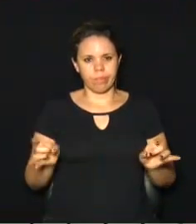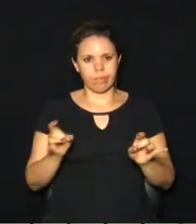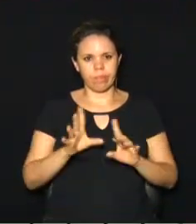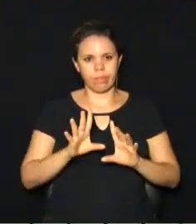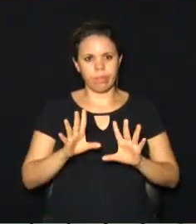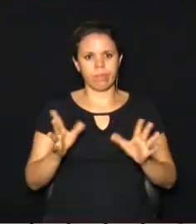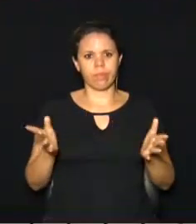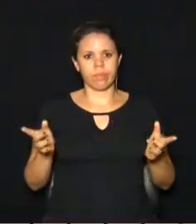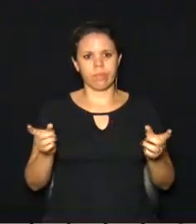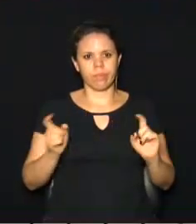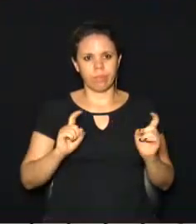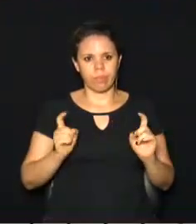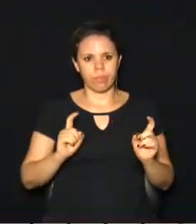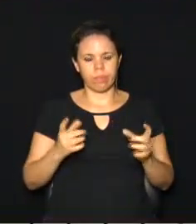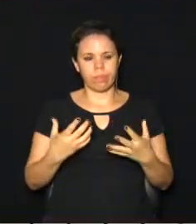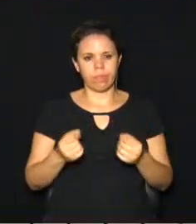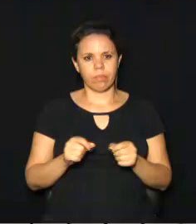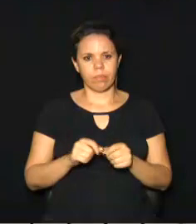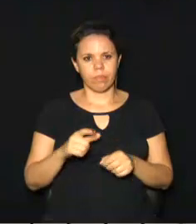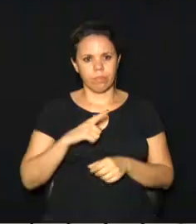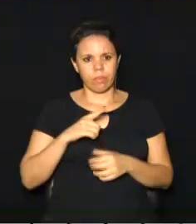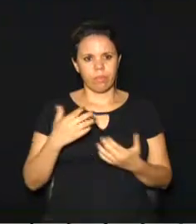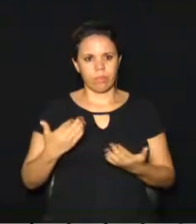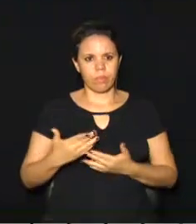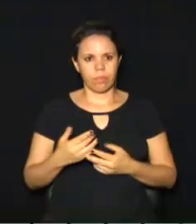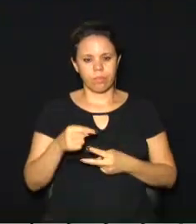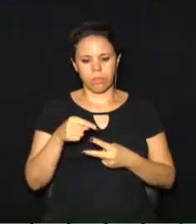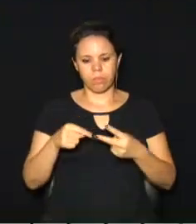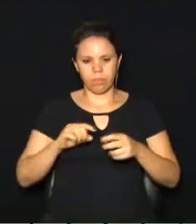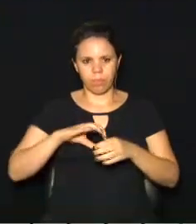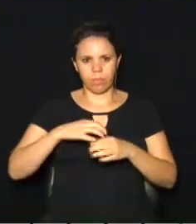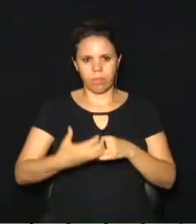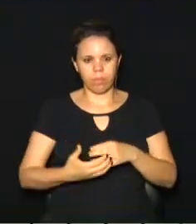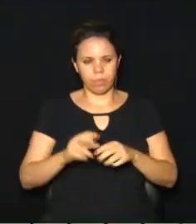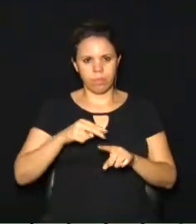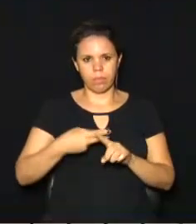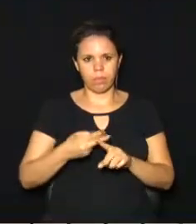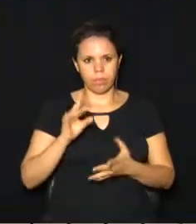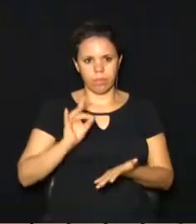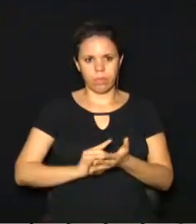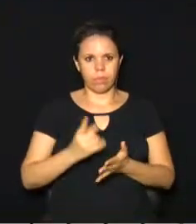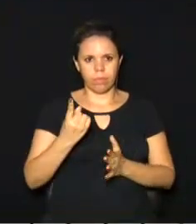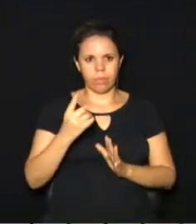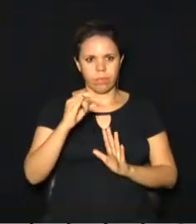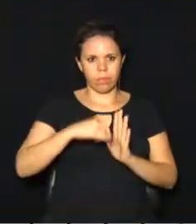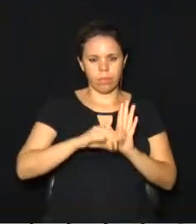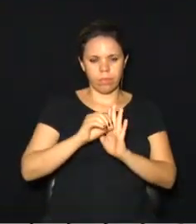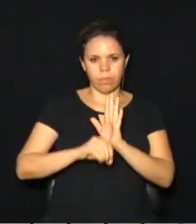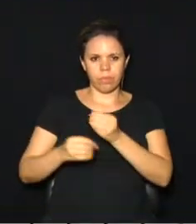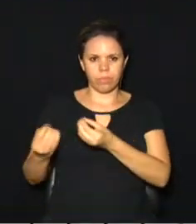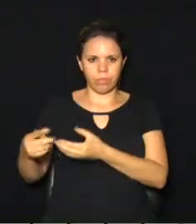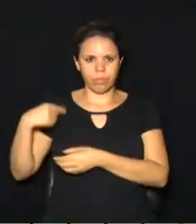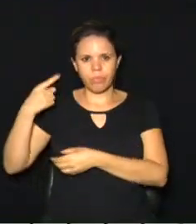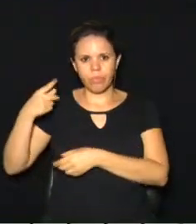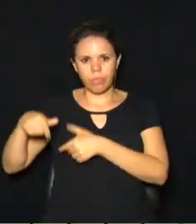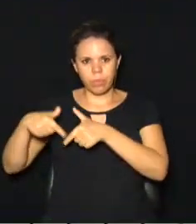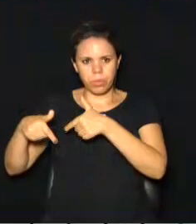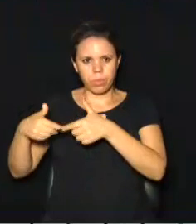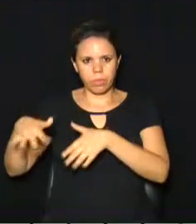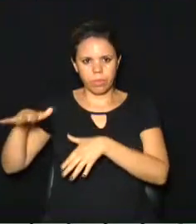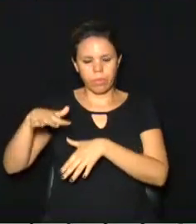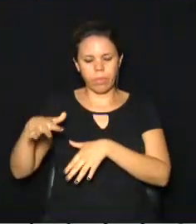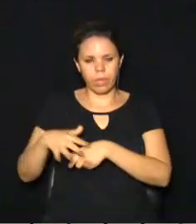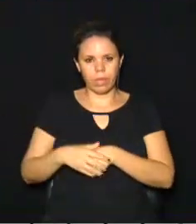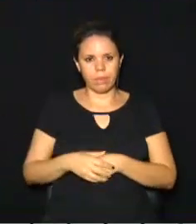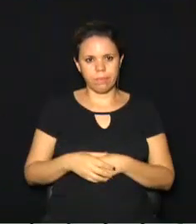nossos trabalhos dizendo que nós vamos ter, na verdade, agora, duas medidas efetivas. Uma é um ofício à Procuradoria do Trabalho,